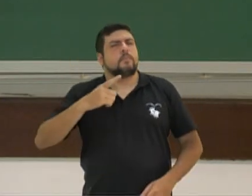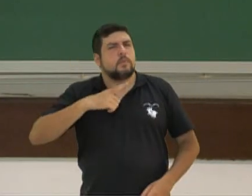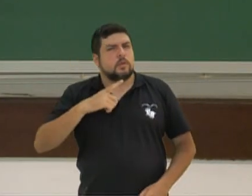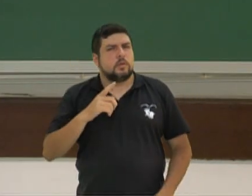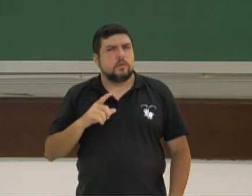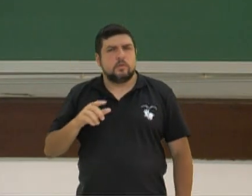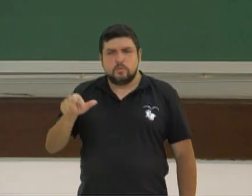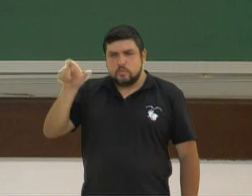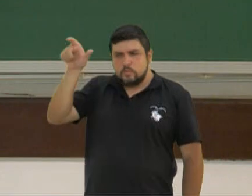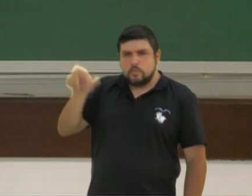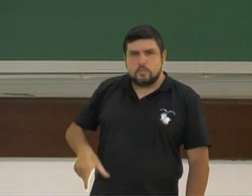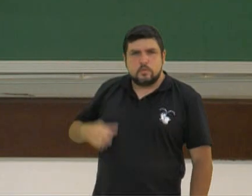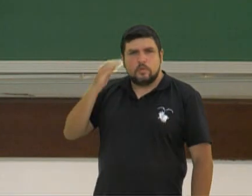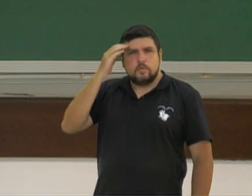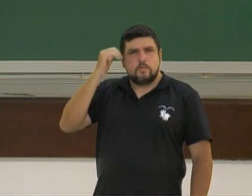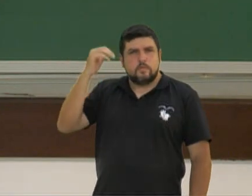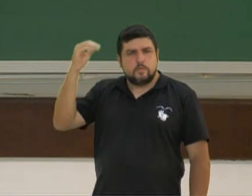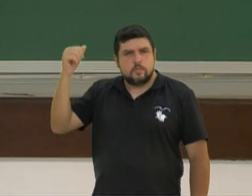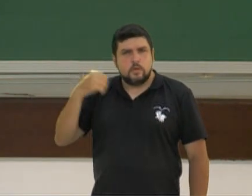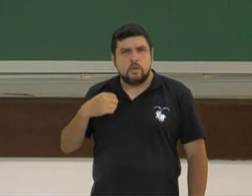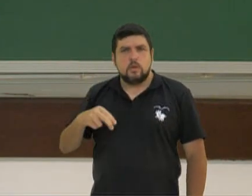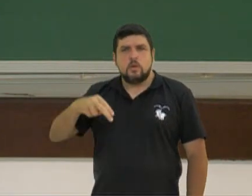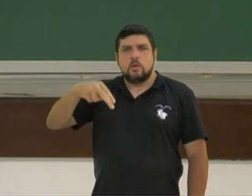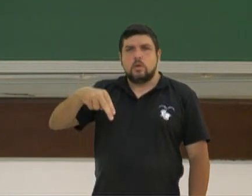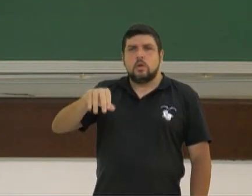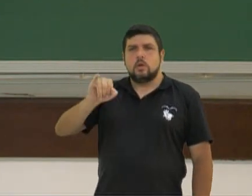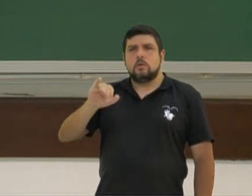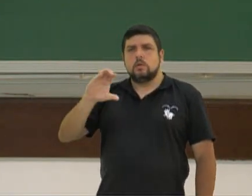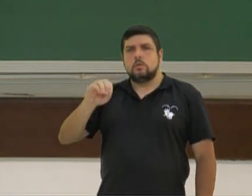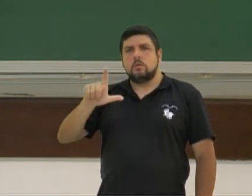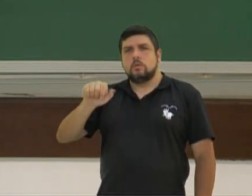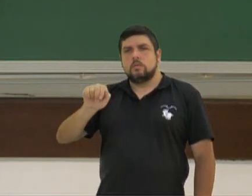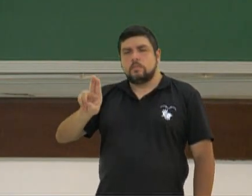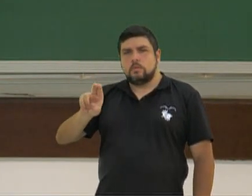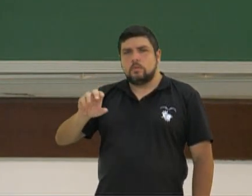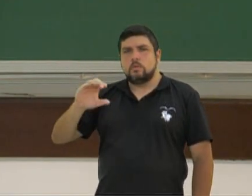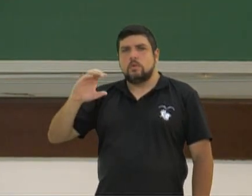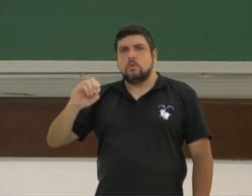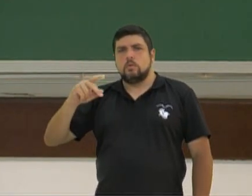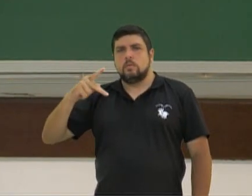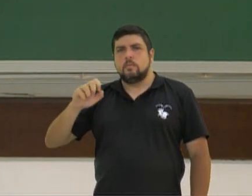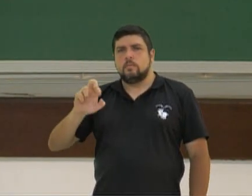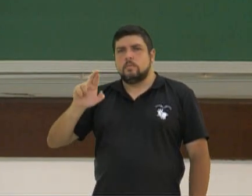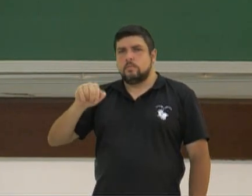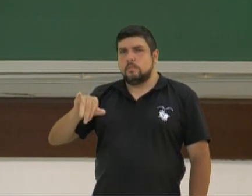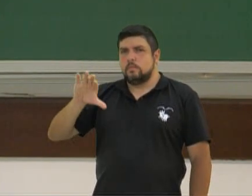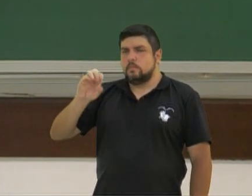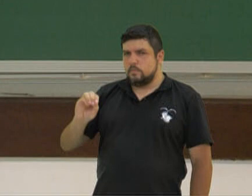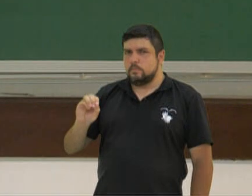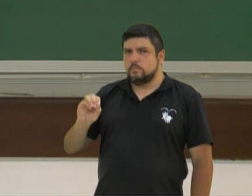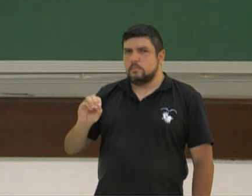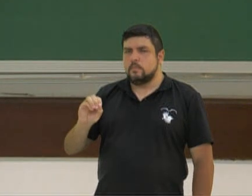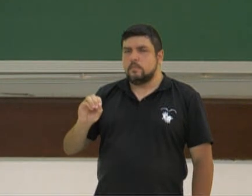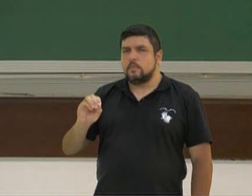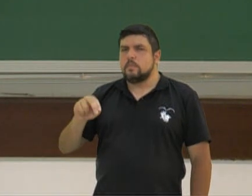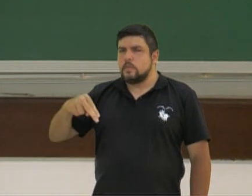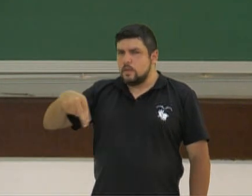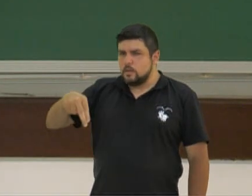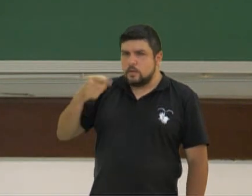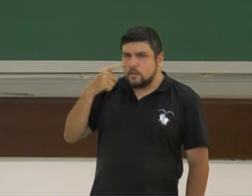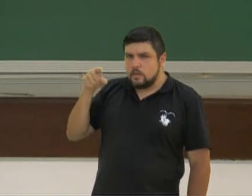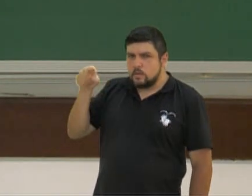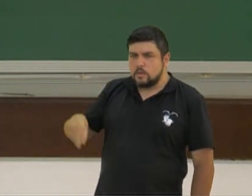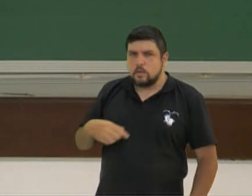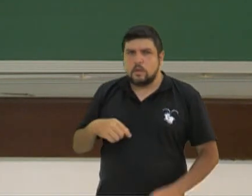nome que é o astrônomo polonês Nicolau Copérnico. O Copérnico ele vai viver ali entre 1473